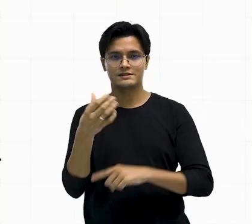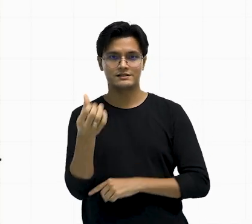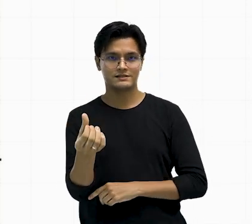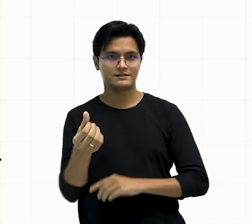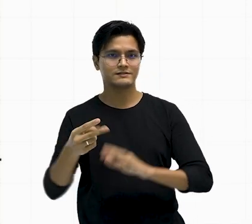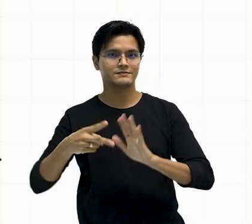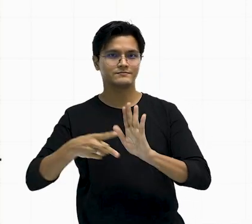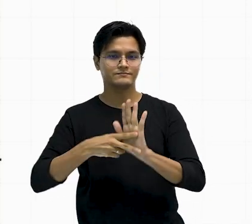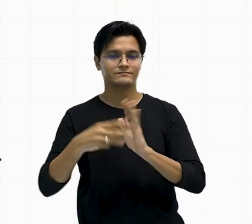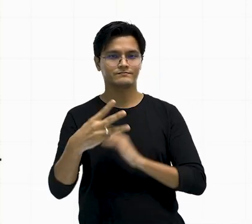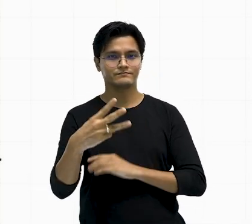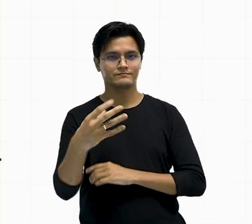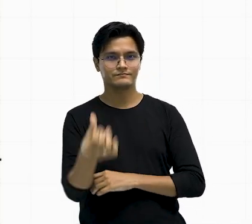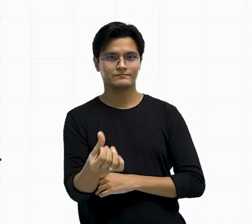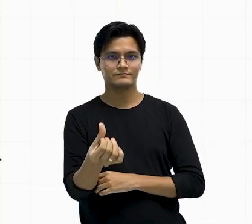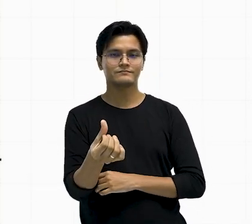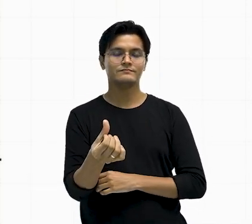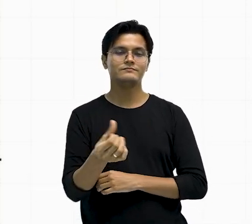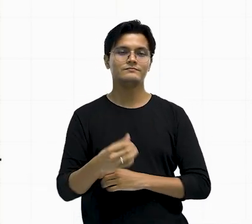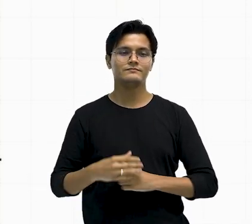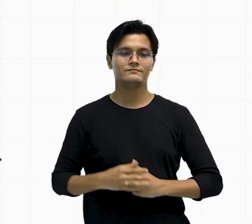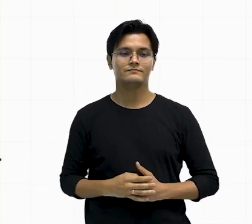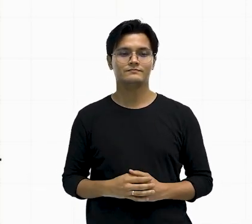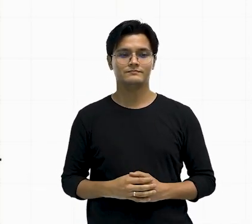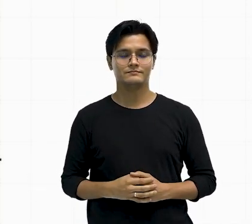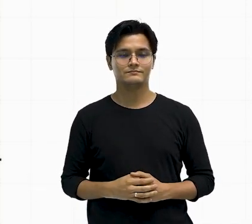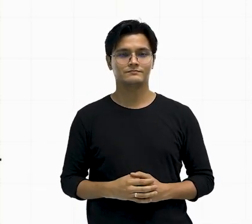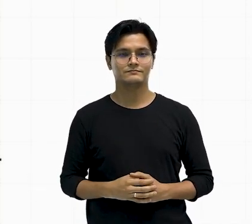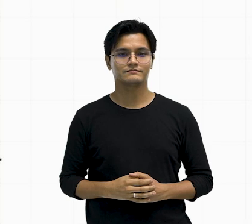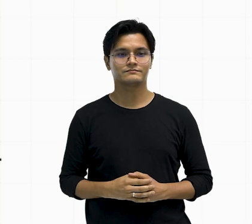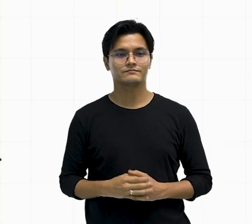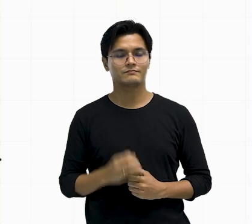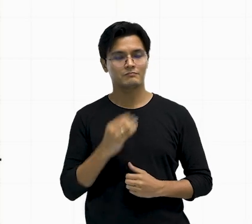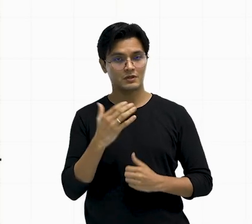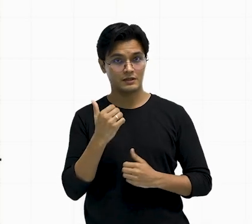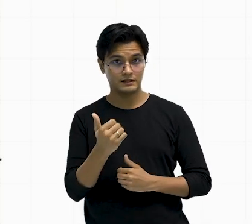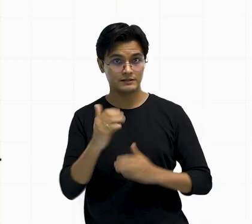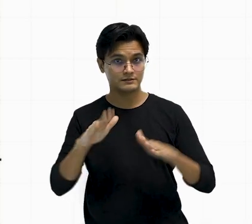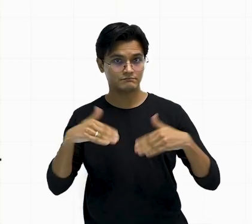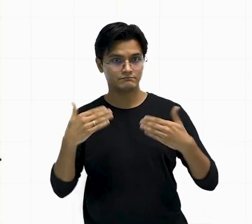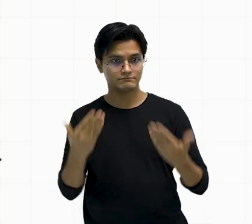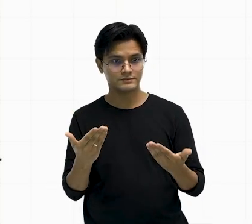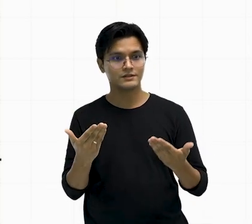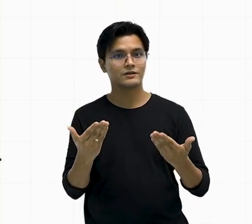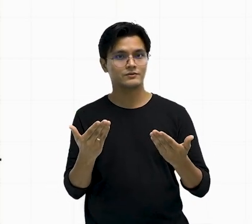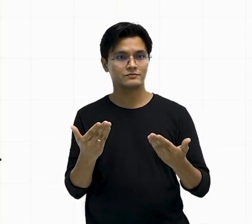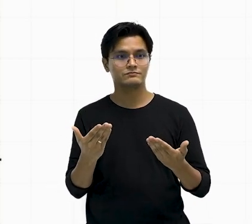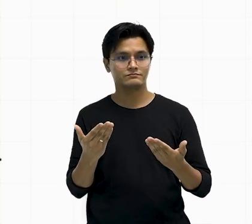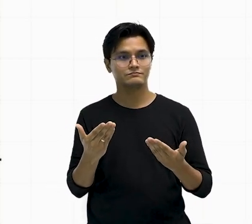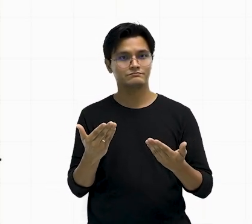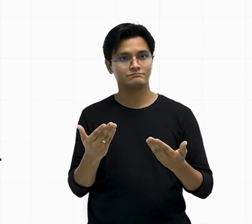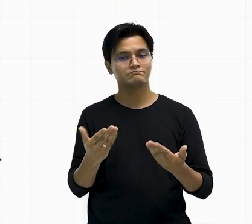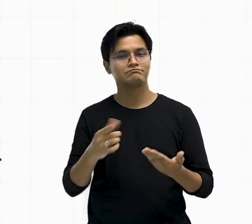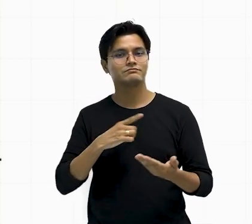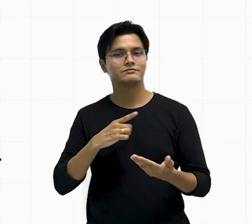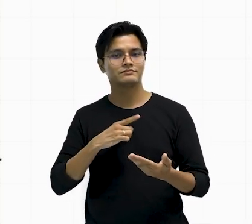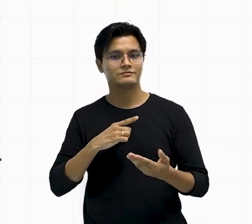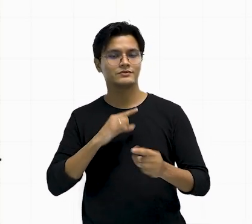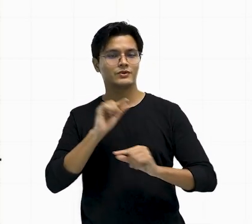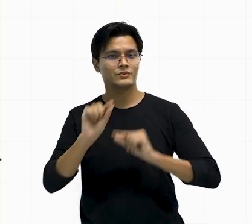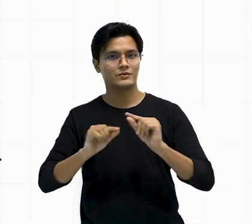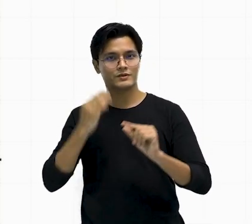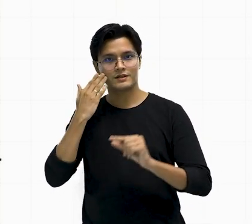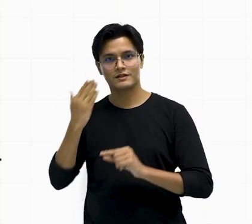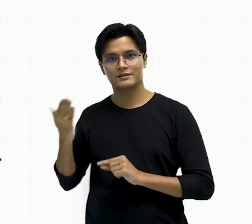é igual a 36, tá bom? Beleza, então, Nós temos aqui,